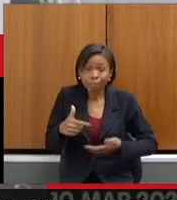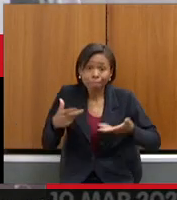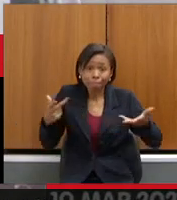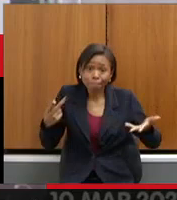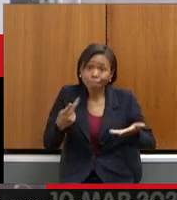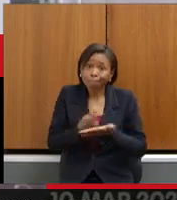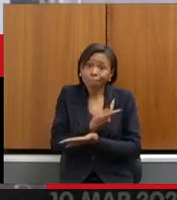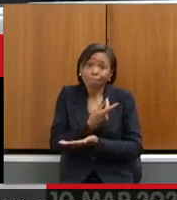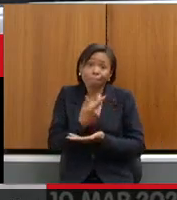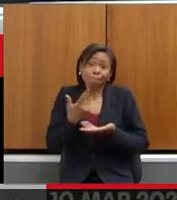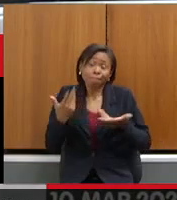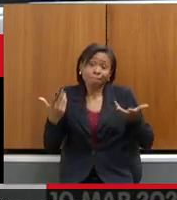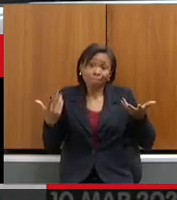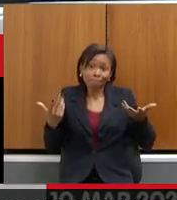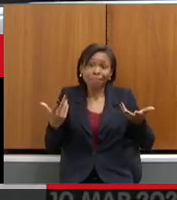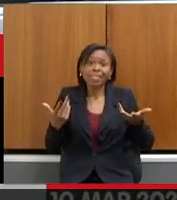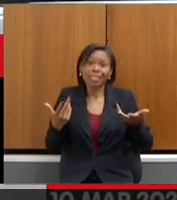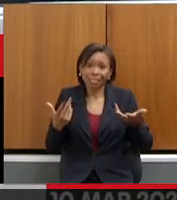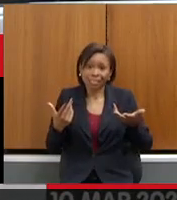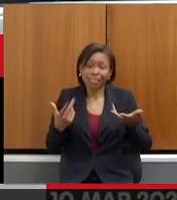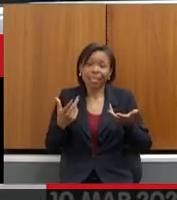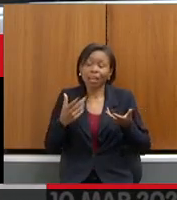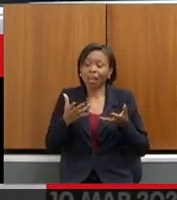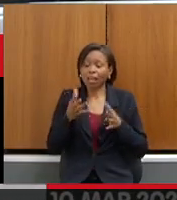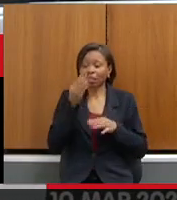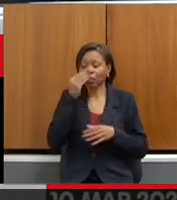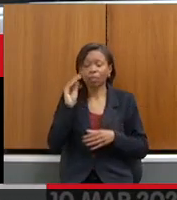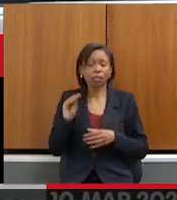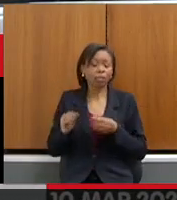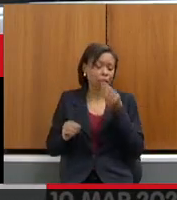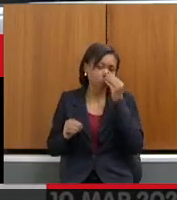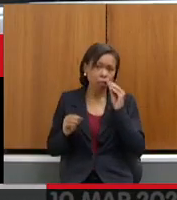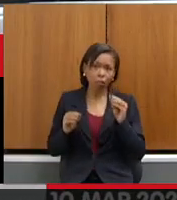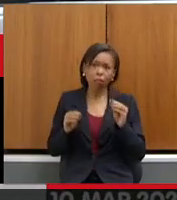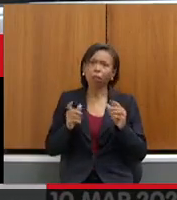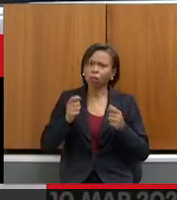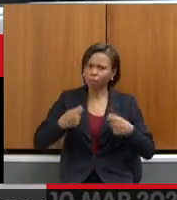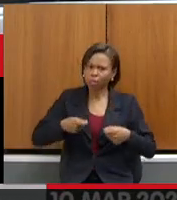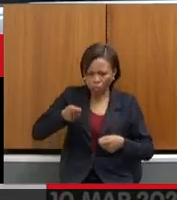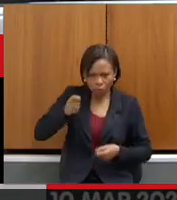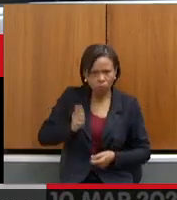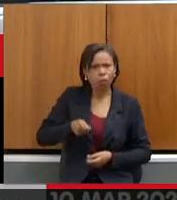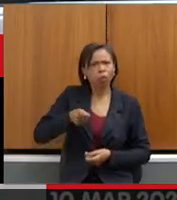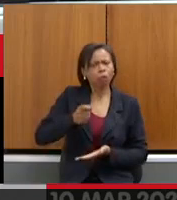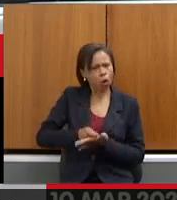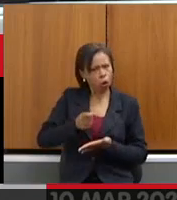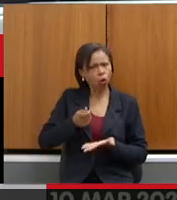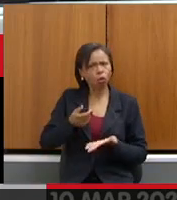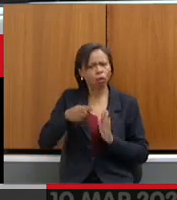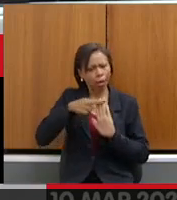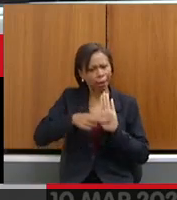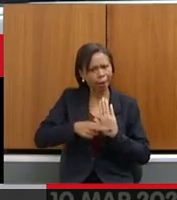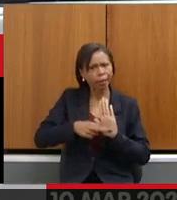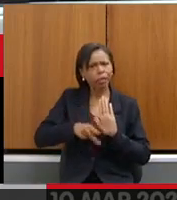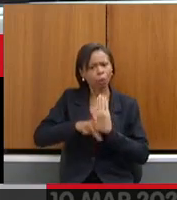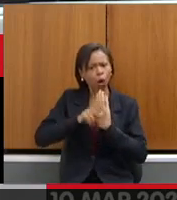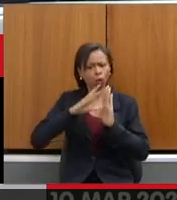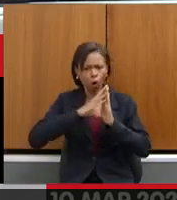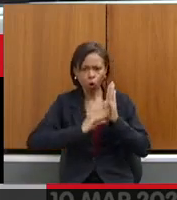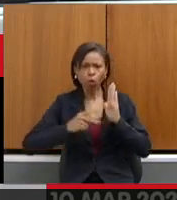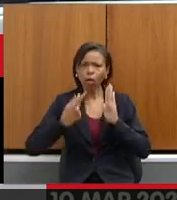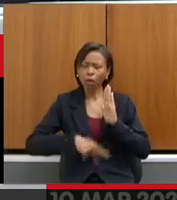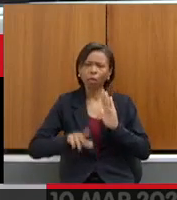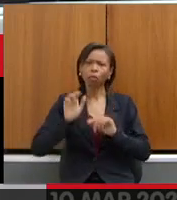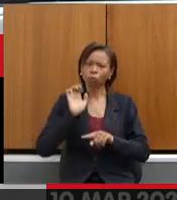na mesma sequência dos Municípios então exatamente o Rigor no estado o exemplo do estado que nós vamos poder dar